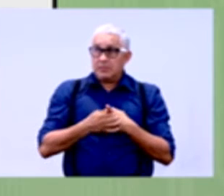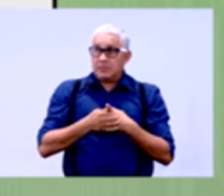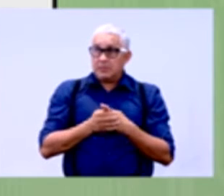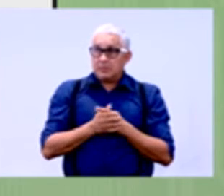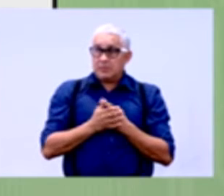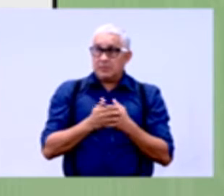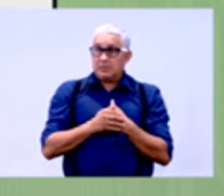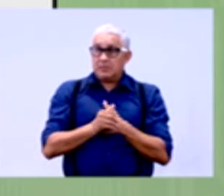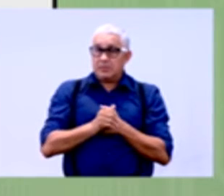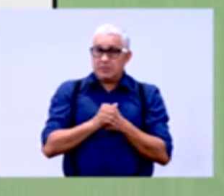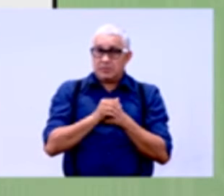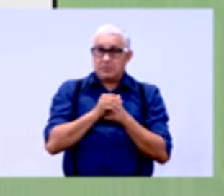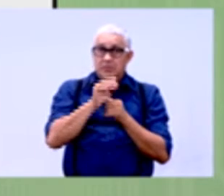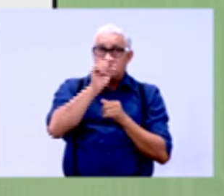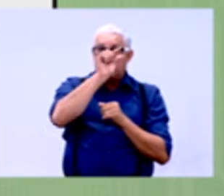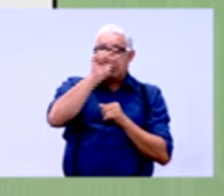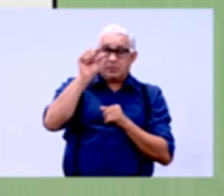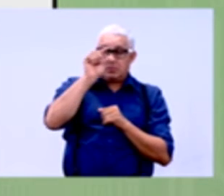No ordem de compra,